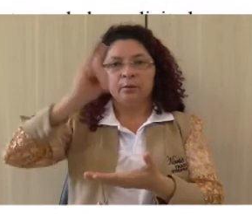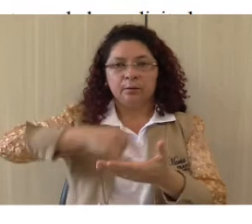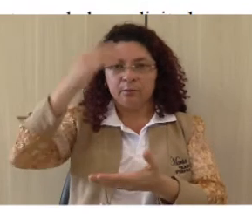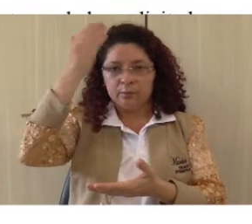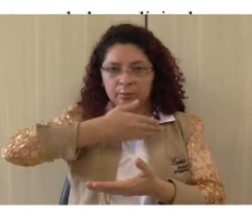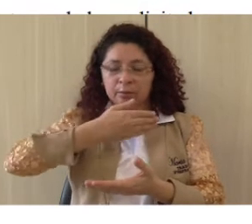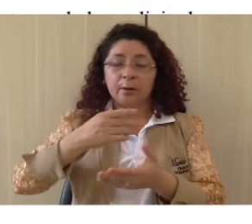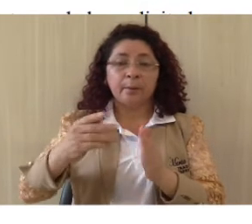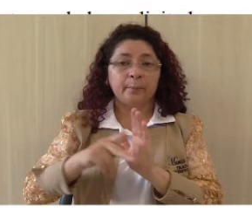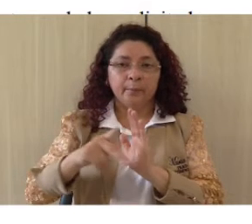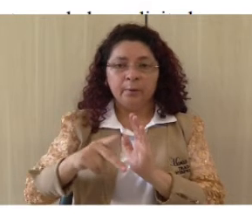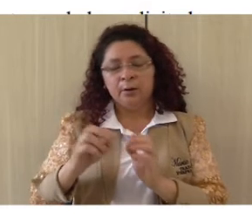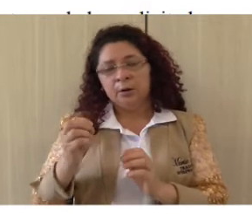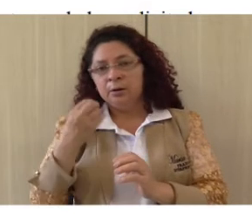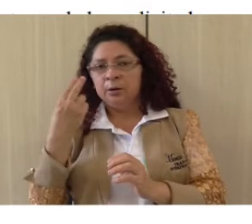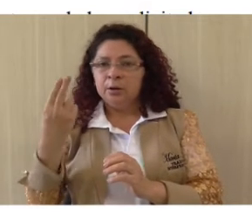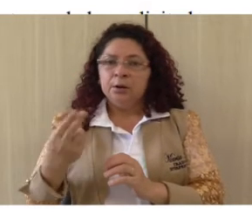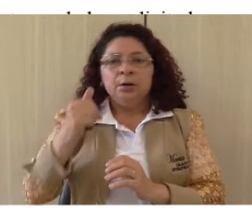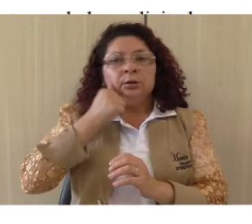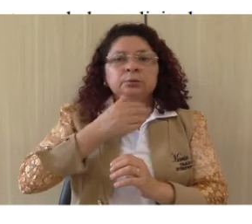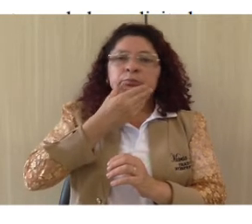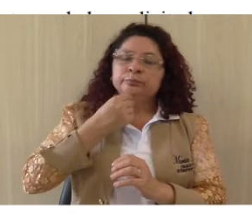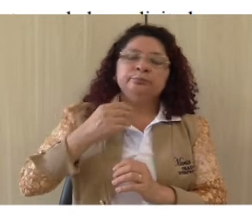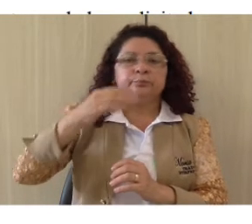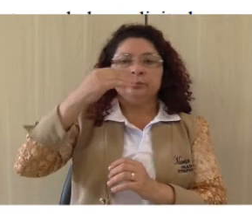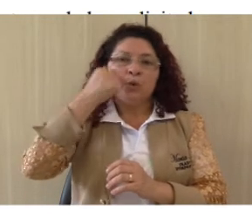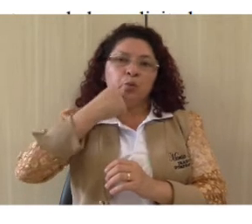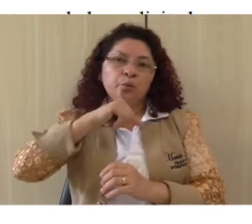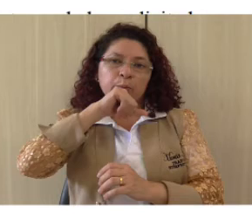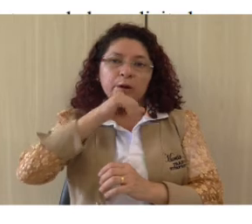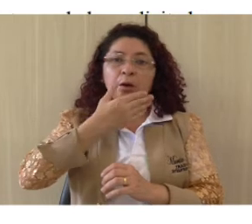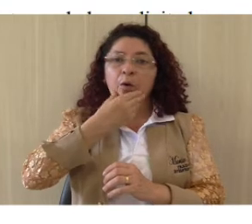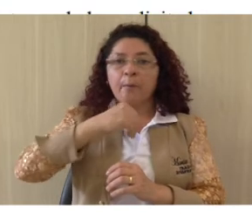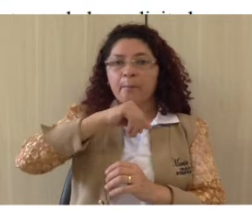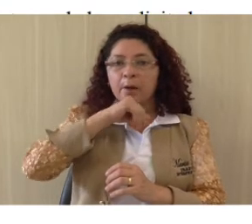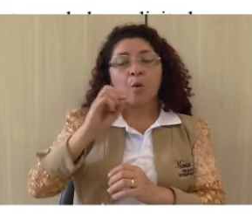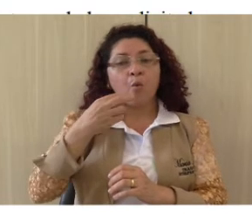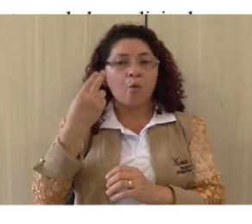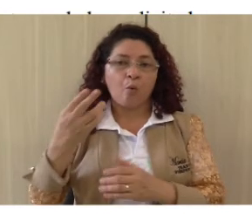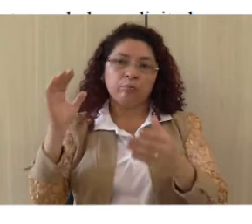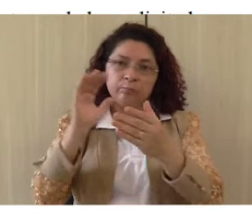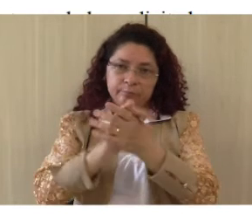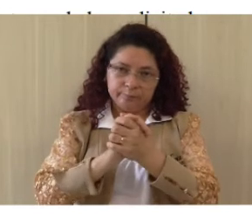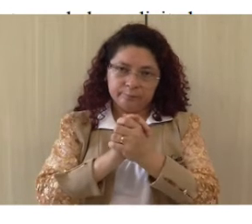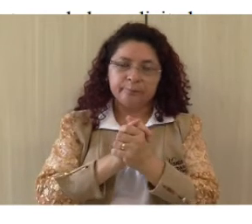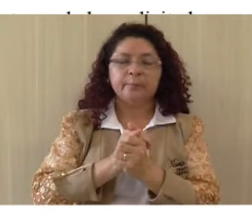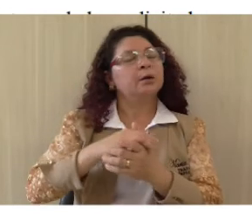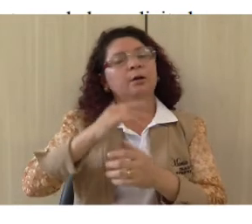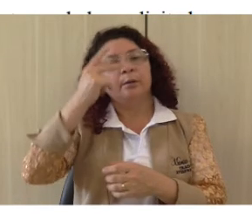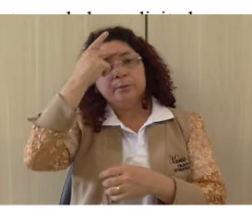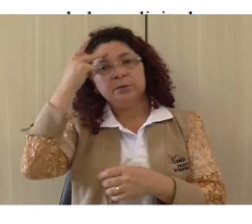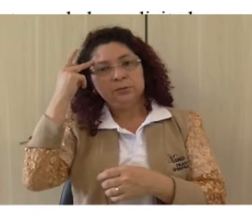em nome do candidato ou da candidata, dos pais ou do cônjuge, para candidatos ou candidatas que